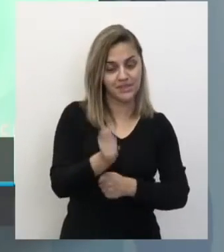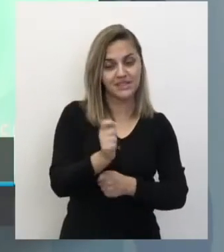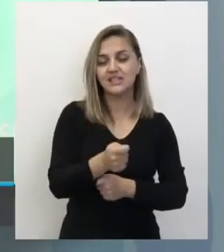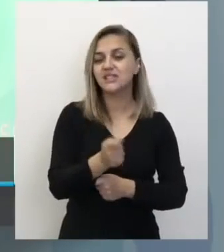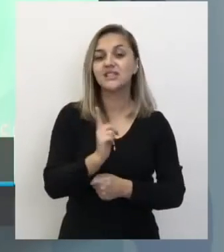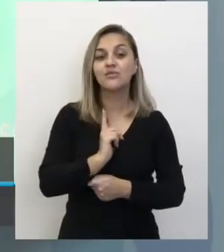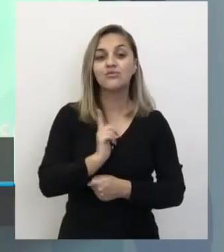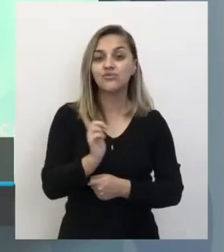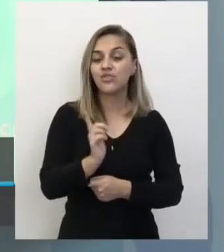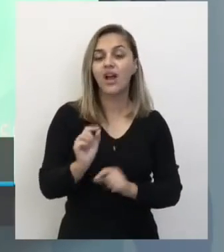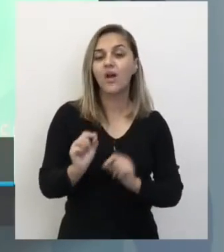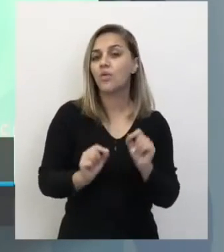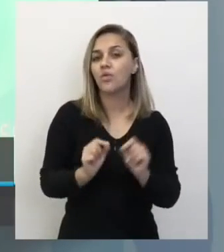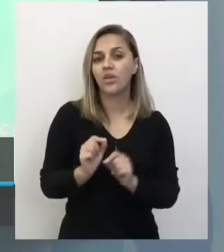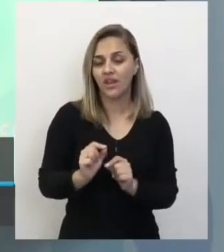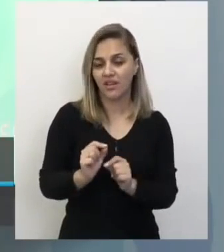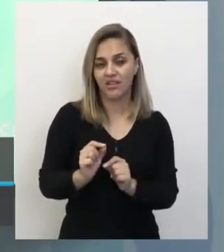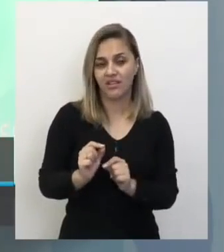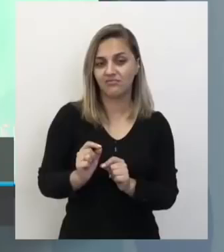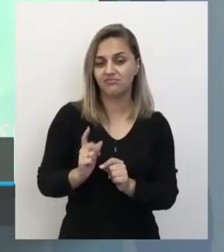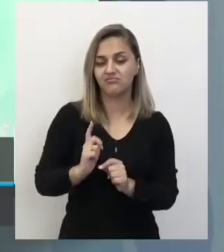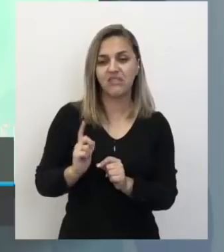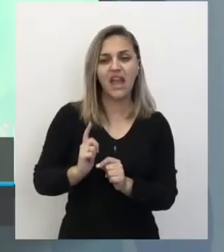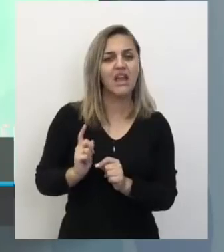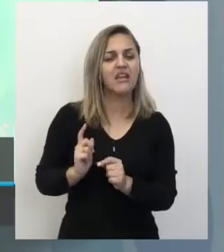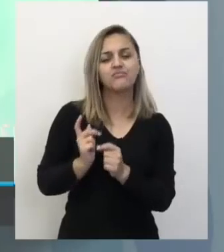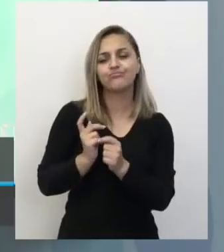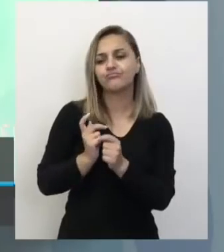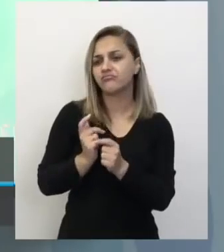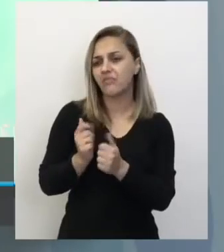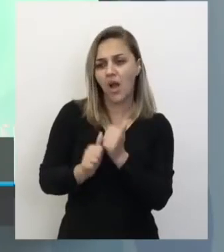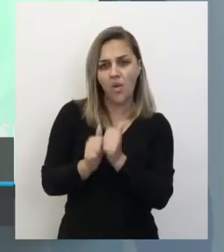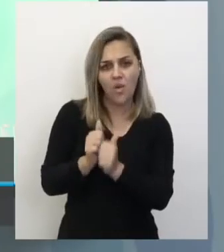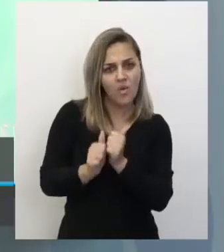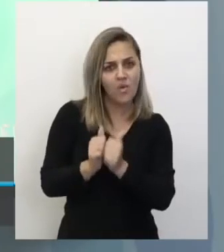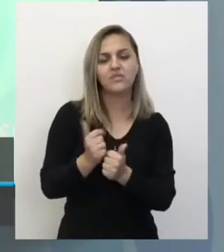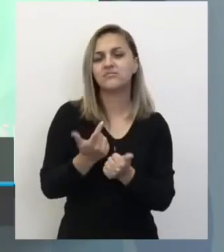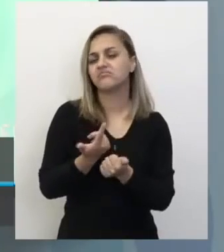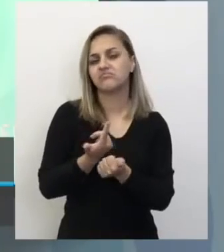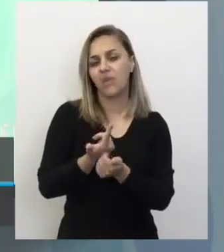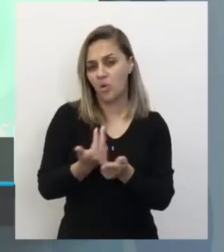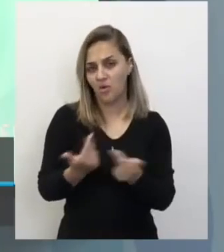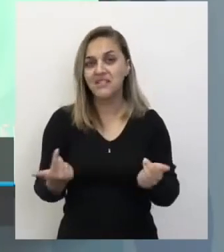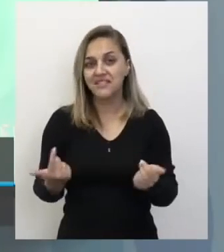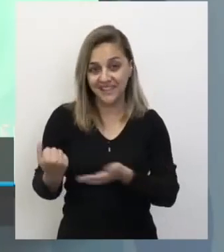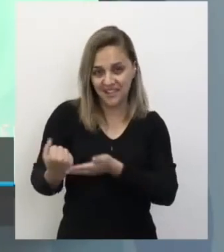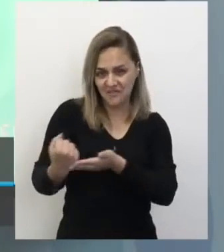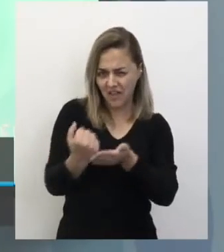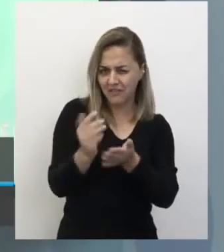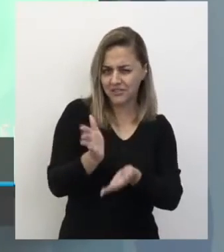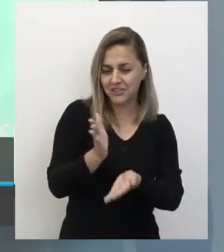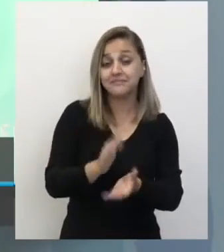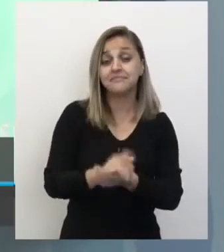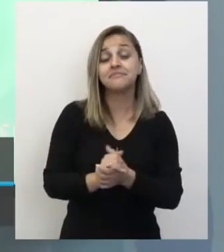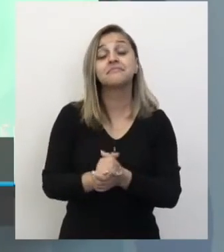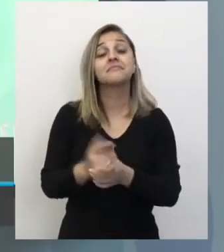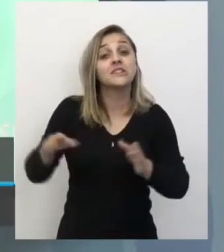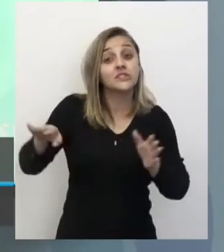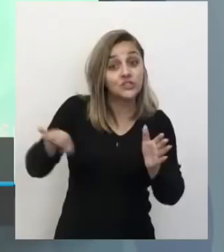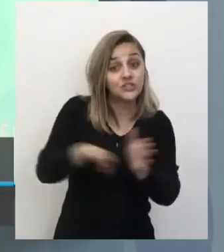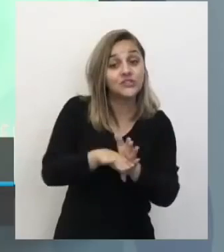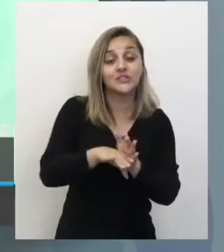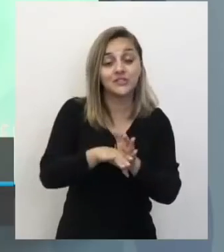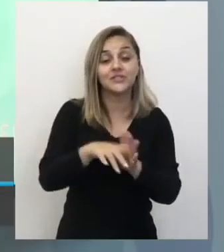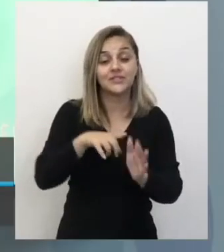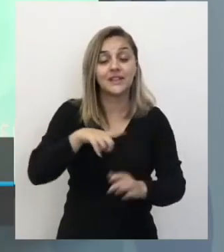ali seu fogareirozinho, tá? E uma lata com o arroz, e aí... chegando lá ele colocava o marisco,